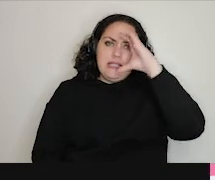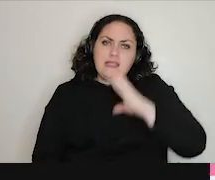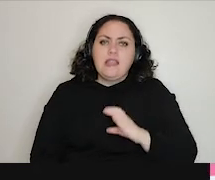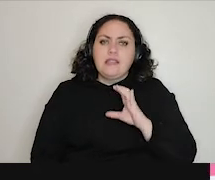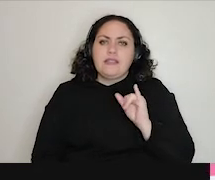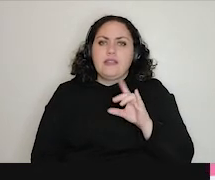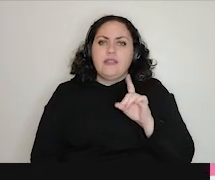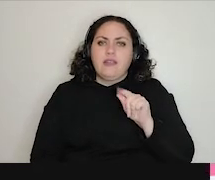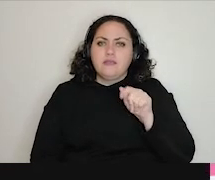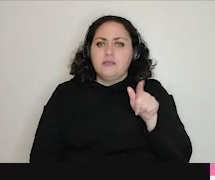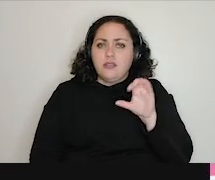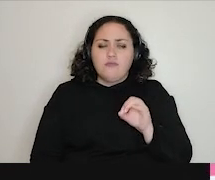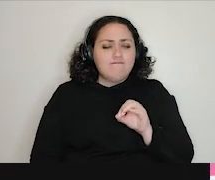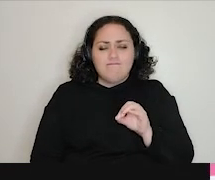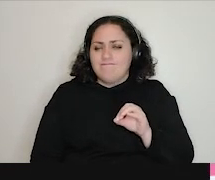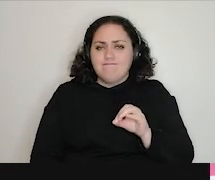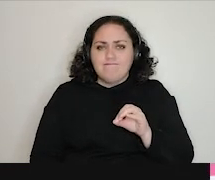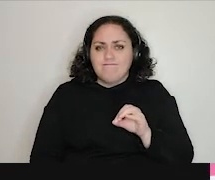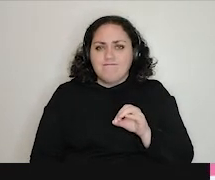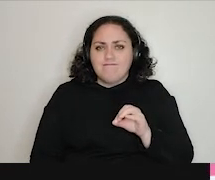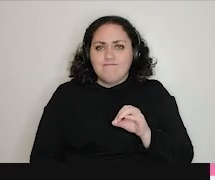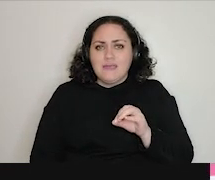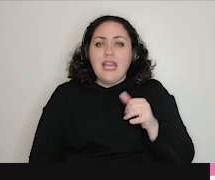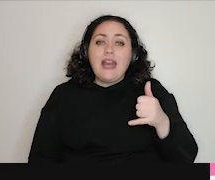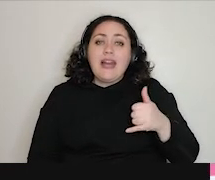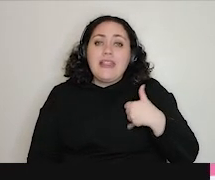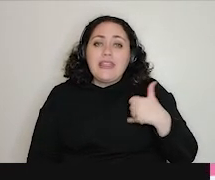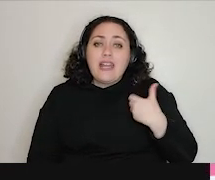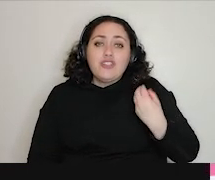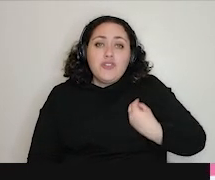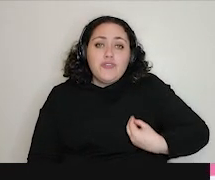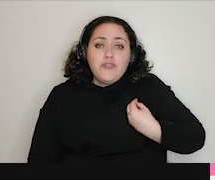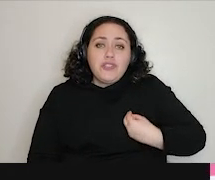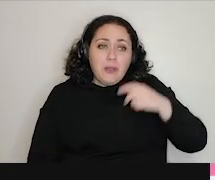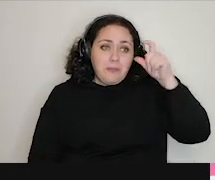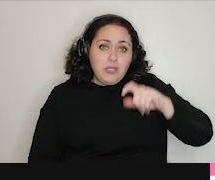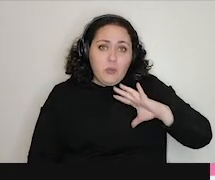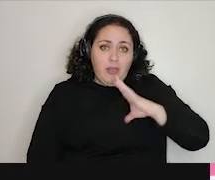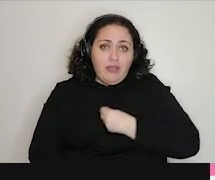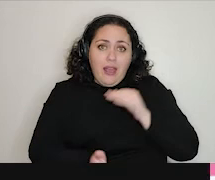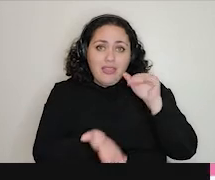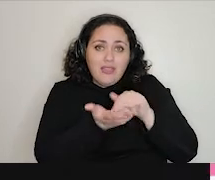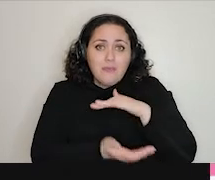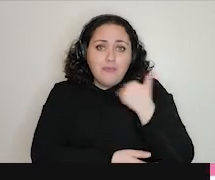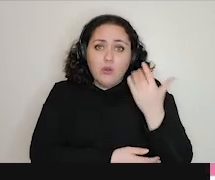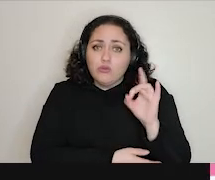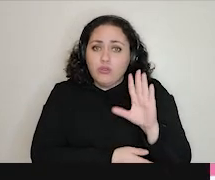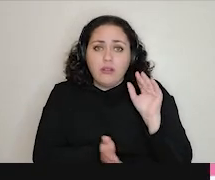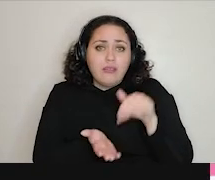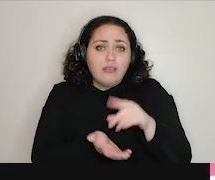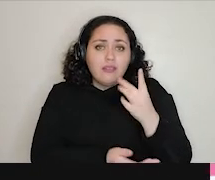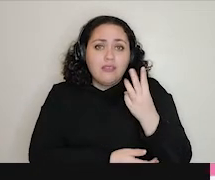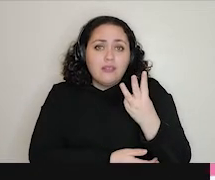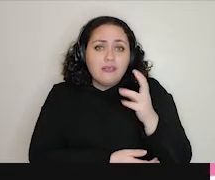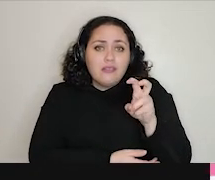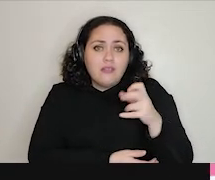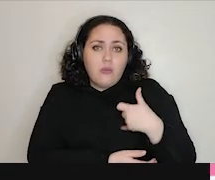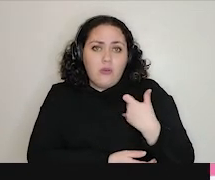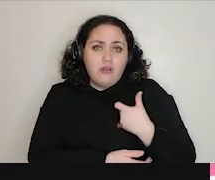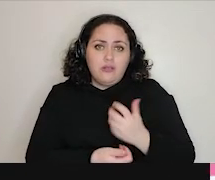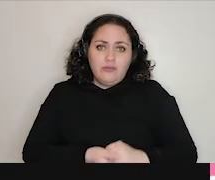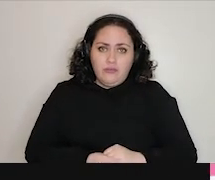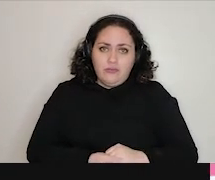gente é cidadão. A gente está distante disso. A expectativa de vida de pessoas trans é apenas 35 anos. E por quê? Por conta de toda essa